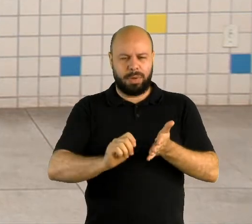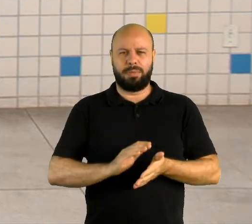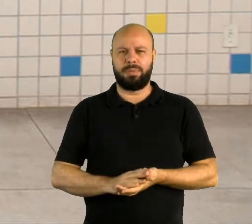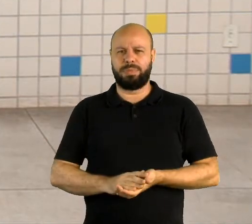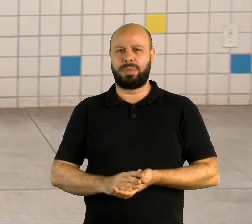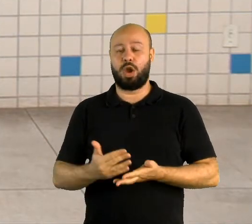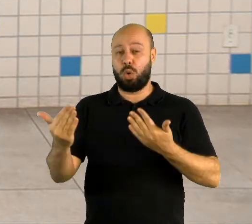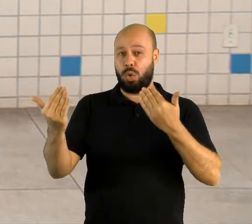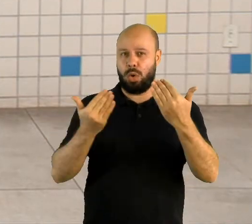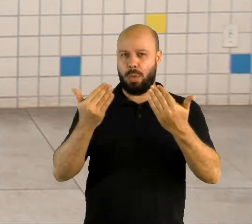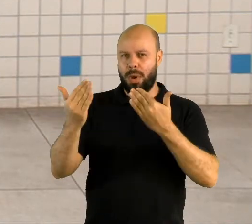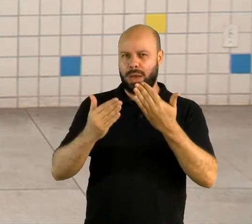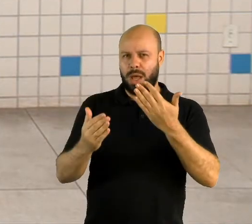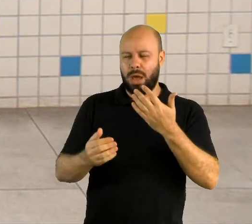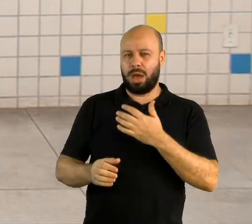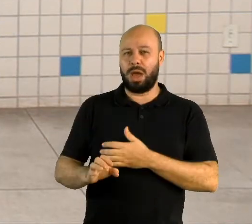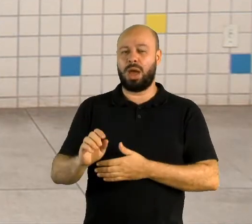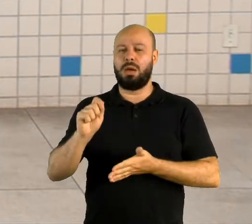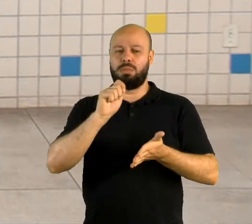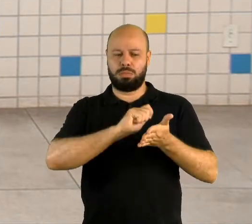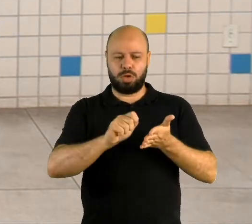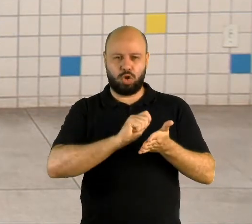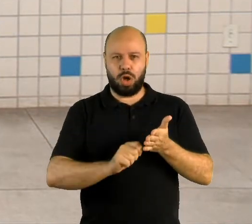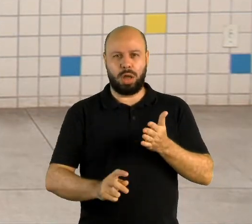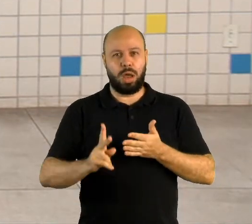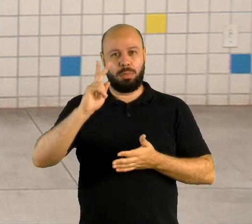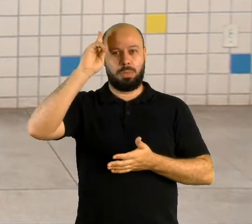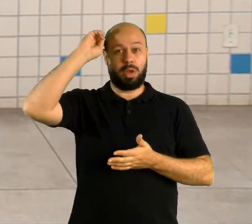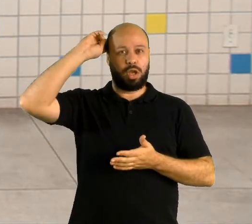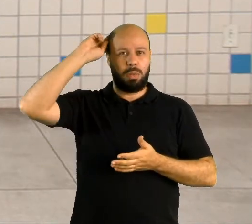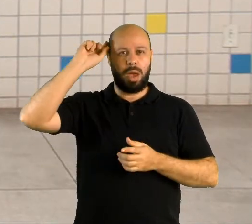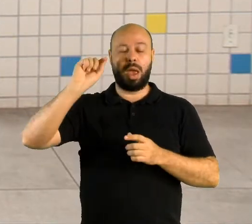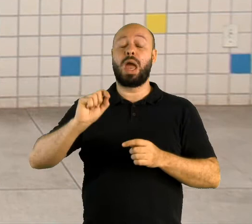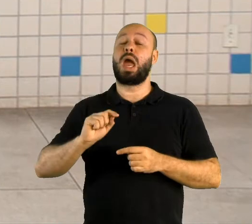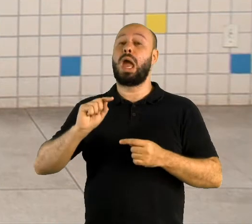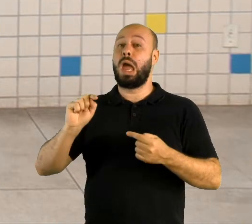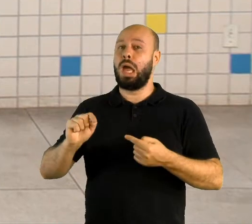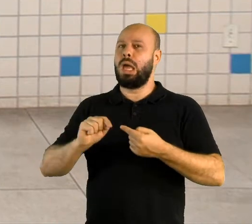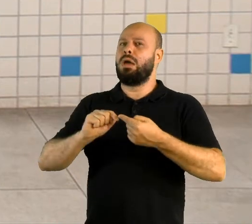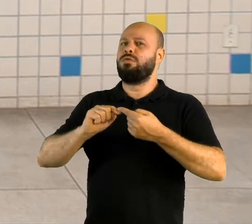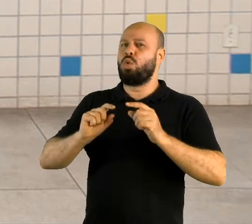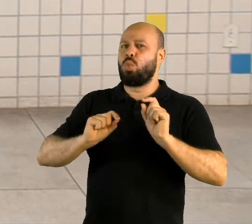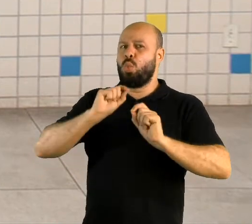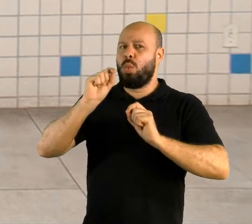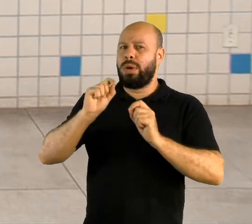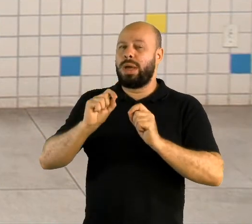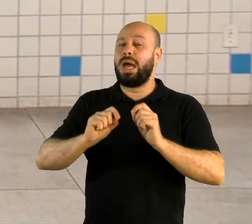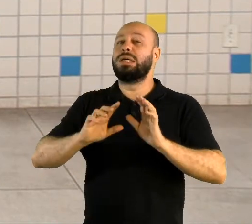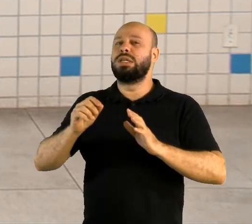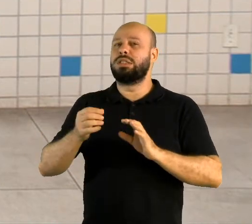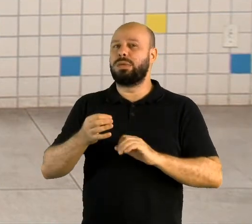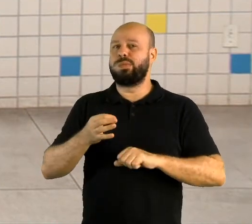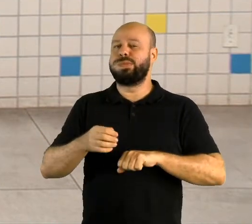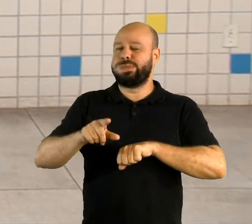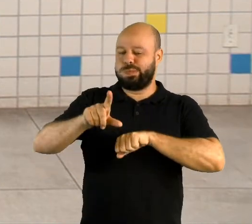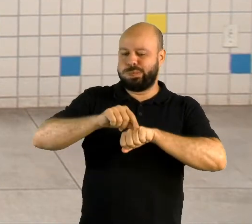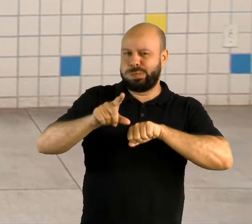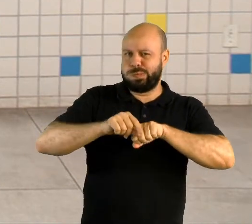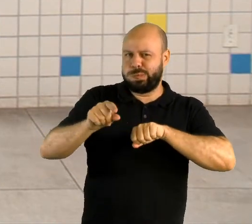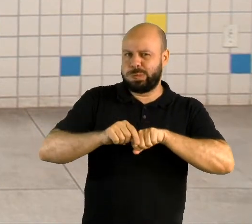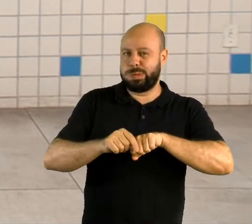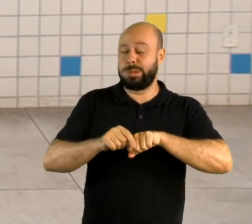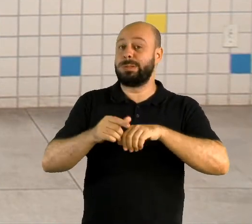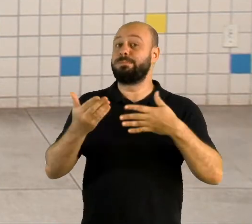paralelo entre escritores e vestibulandos é um dos pontos vulneráveis da sua argumentação.